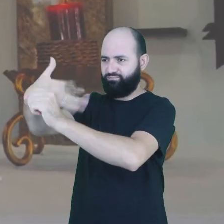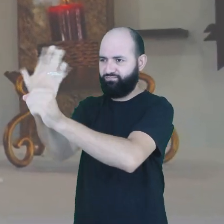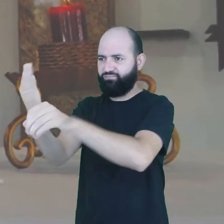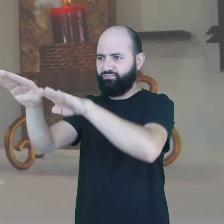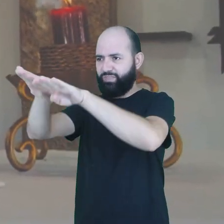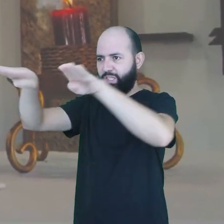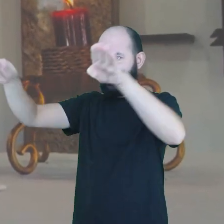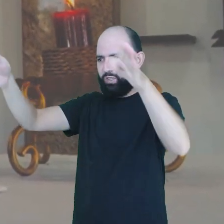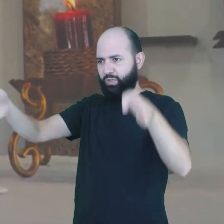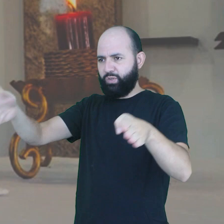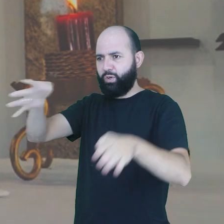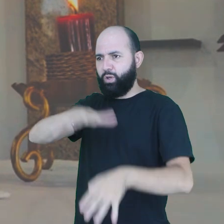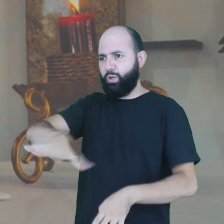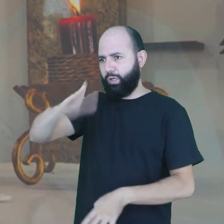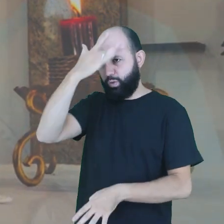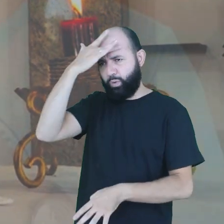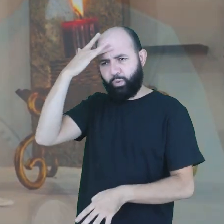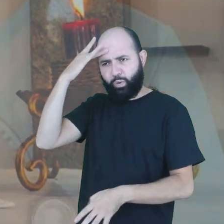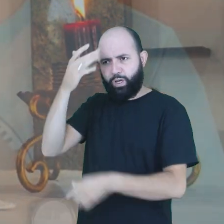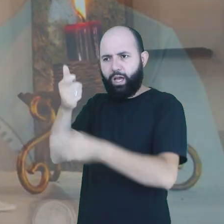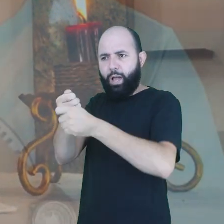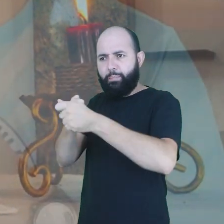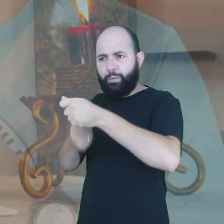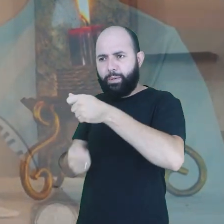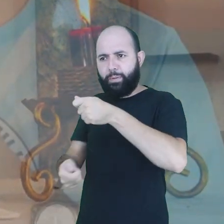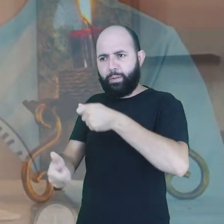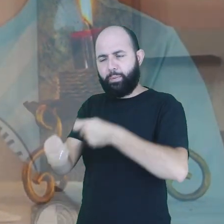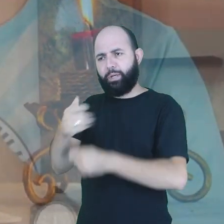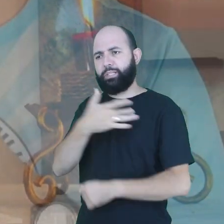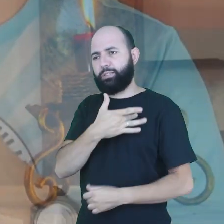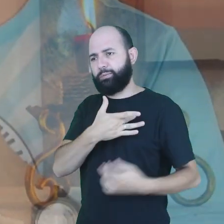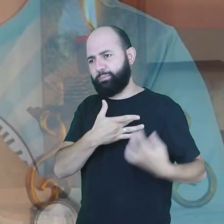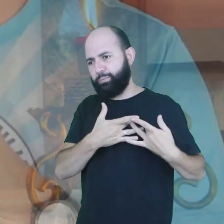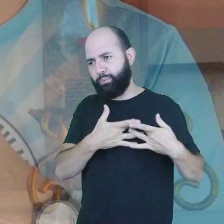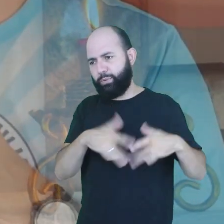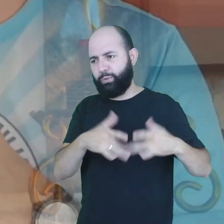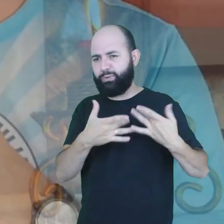exposto no altar e eles estavam rezando o terço da misericórdia.